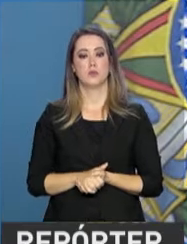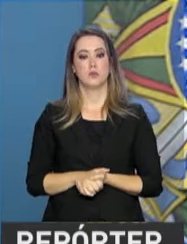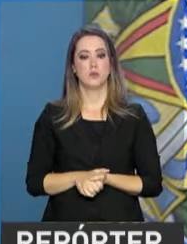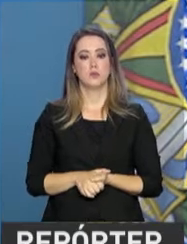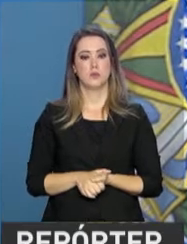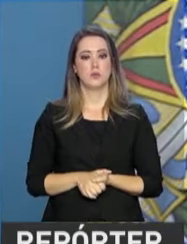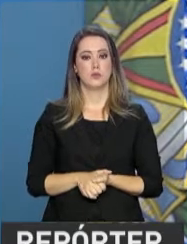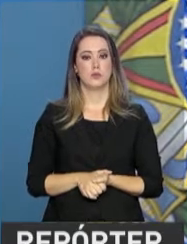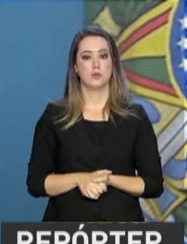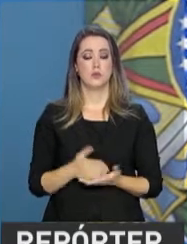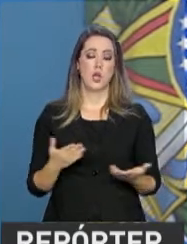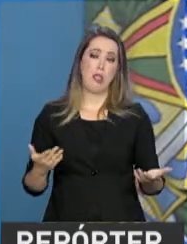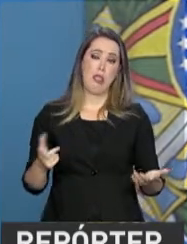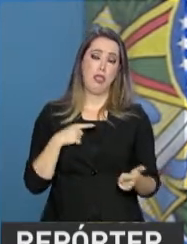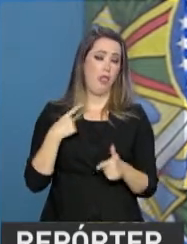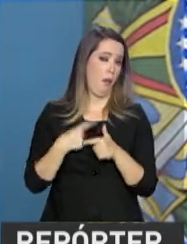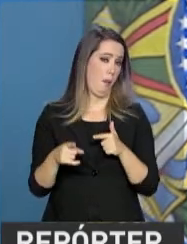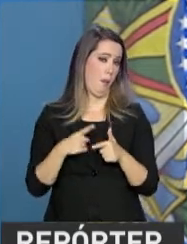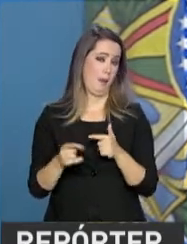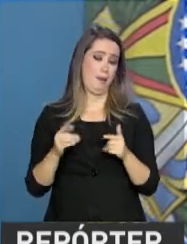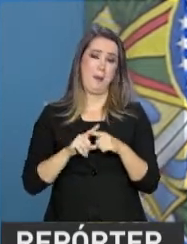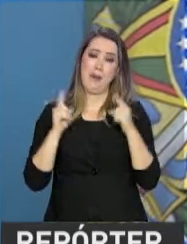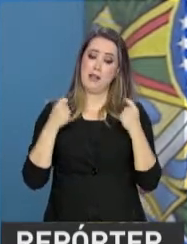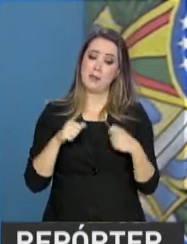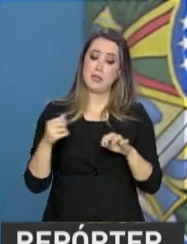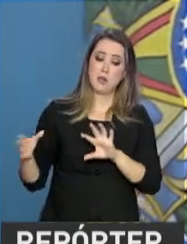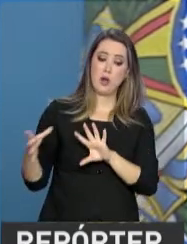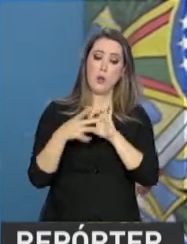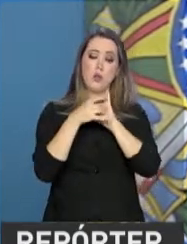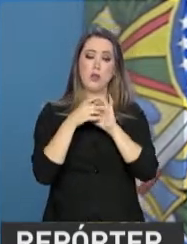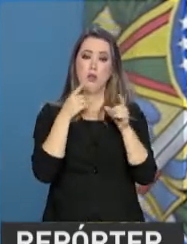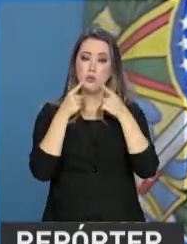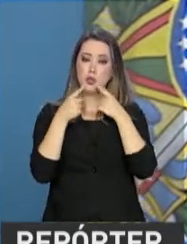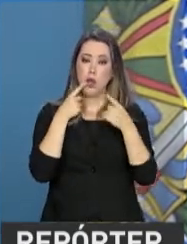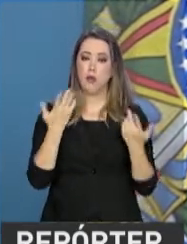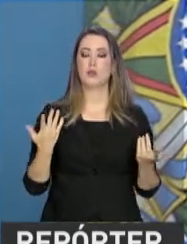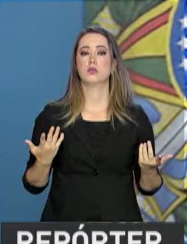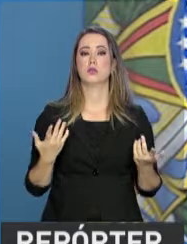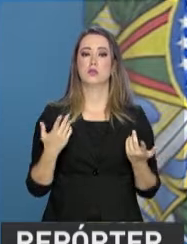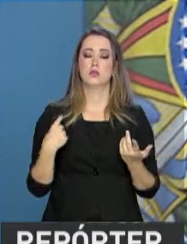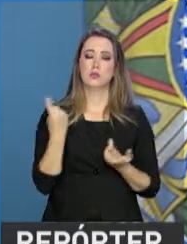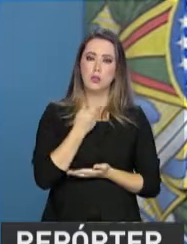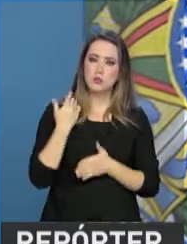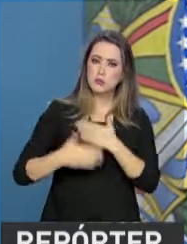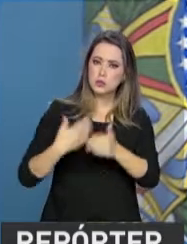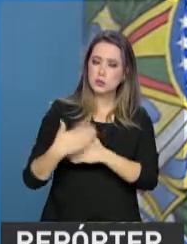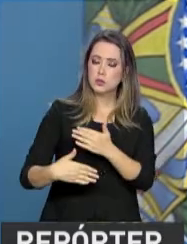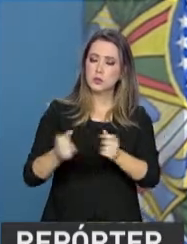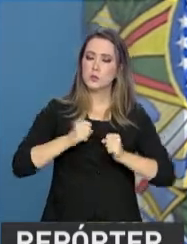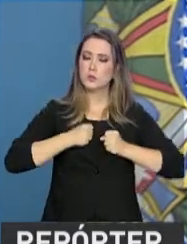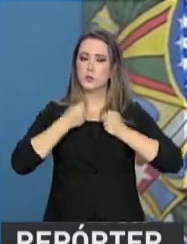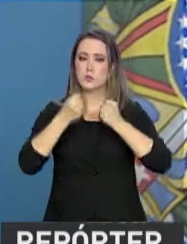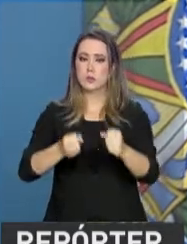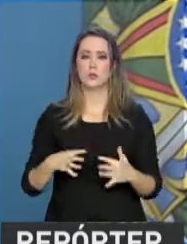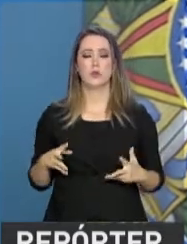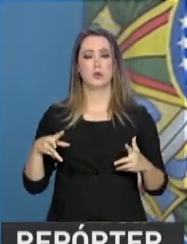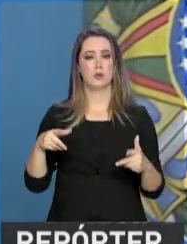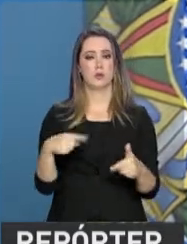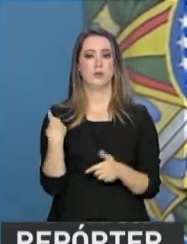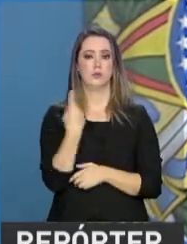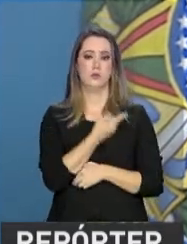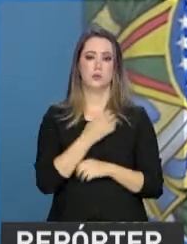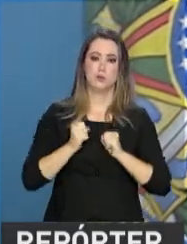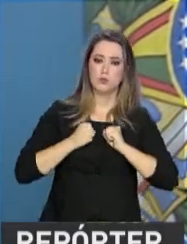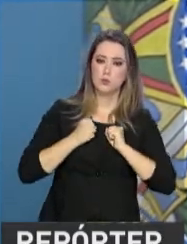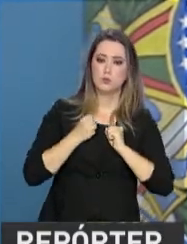diante de nós exigem união e diálogo nós continuaremos a dedicar toda a nossa